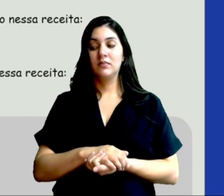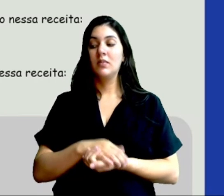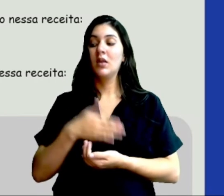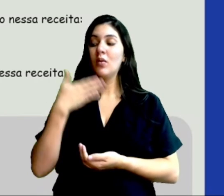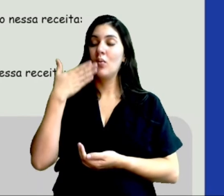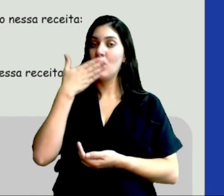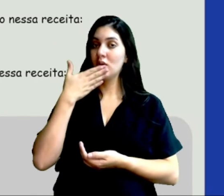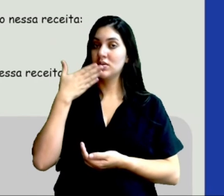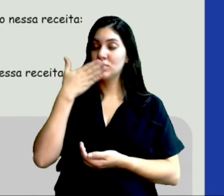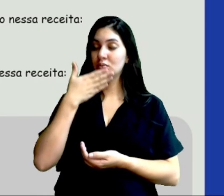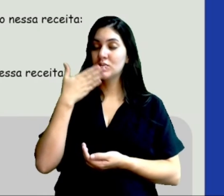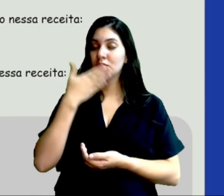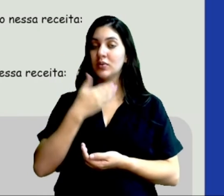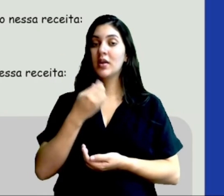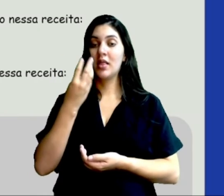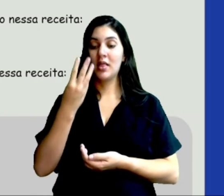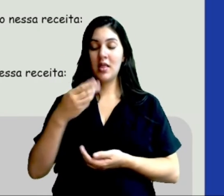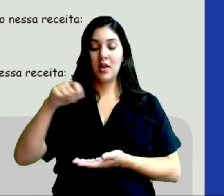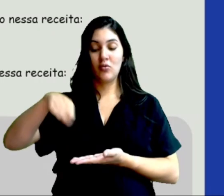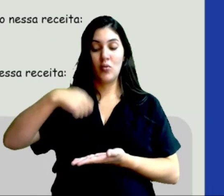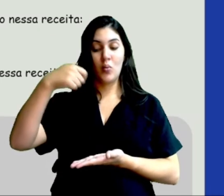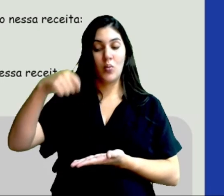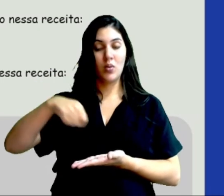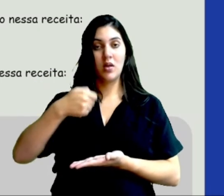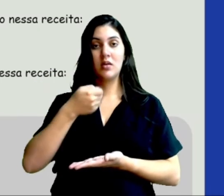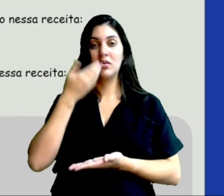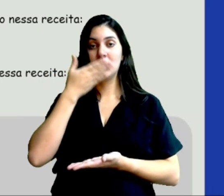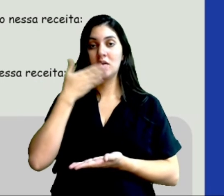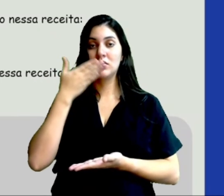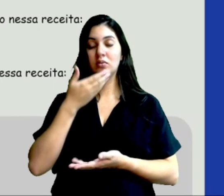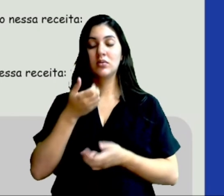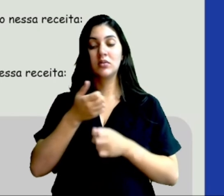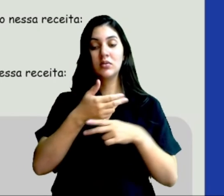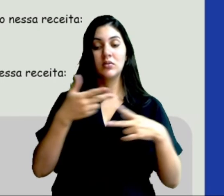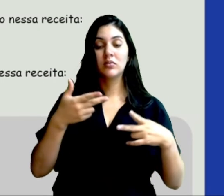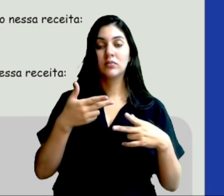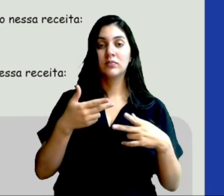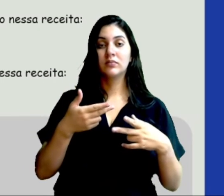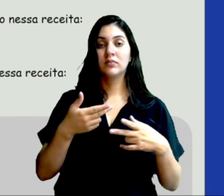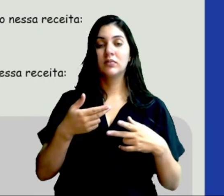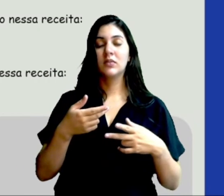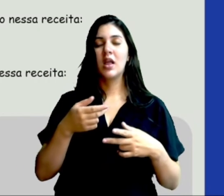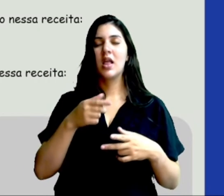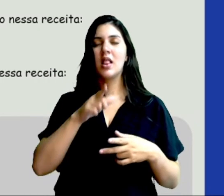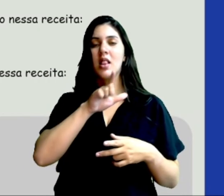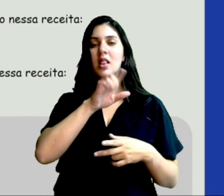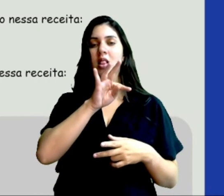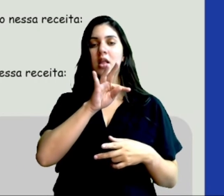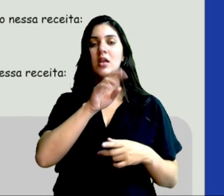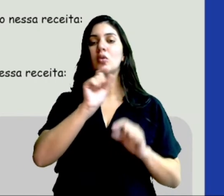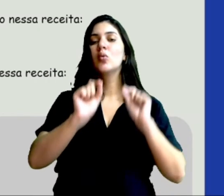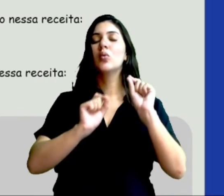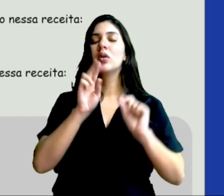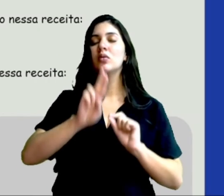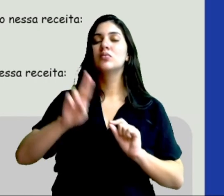O açúcar ali, ó, 3 colheres de açúcar. O ingrediente da receita medido em litros.